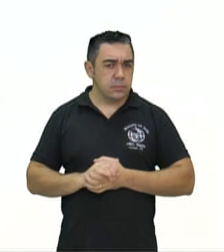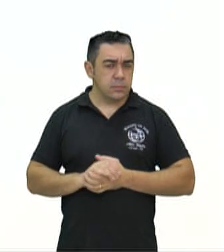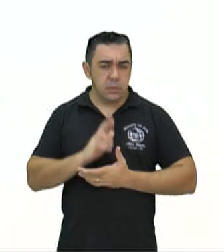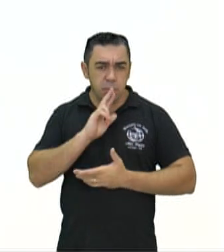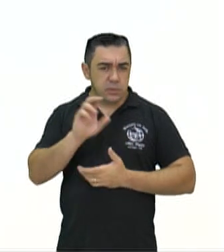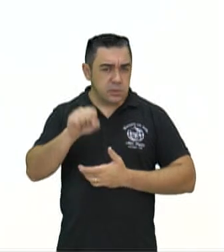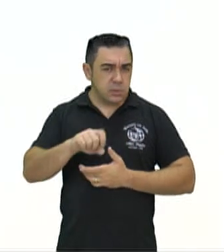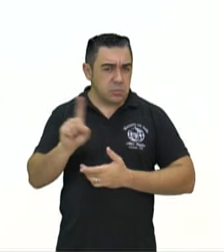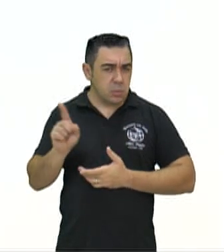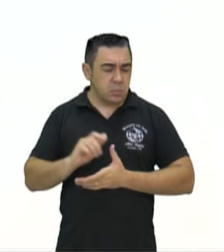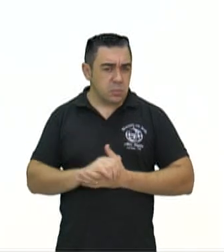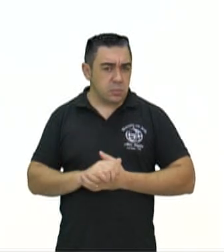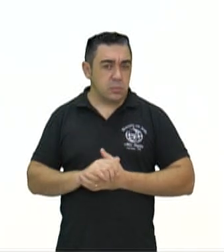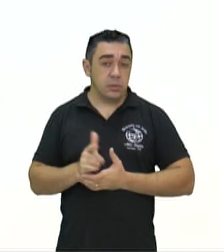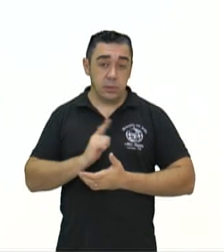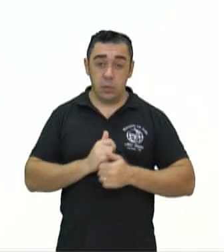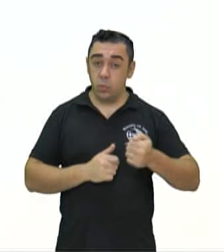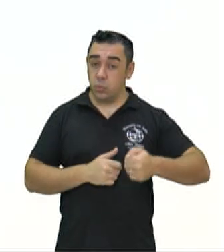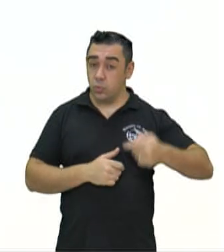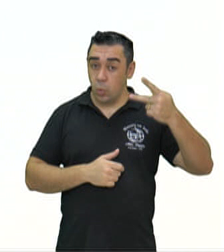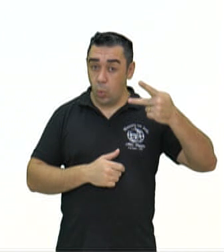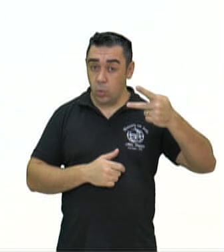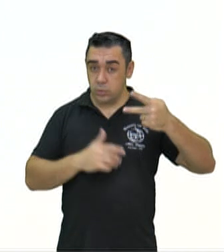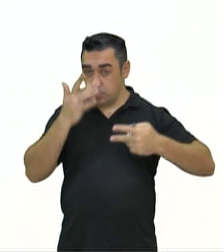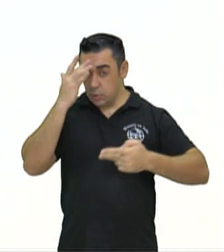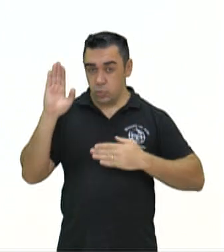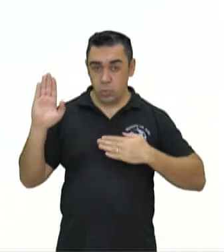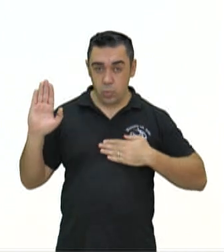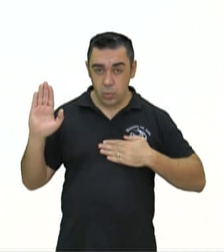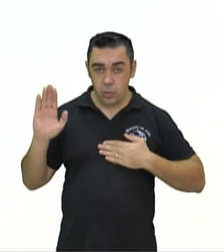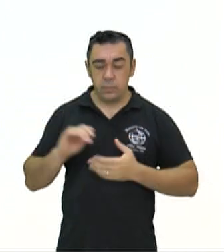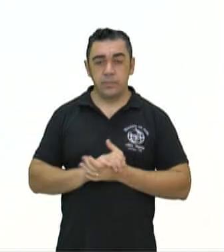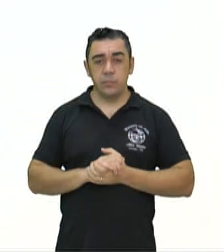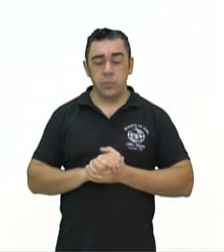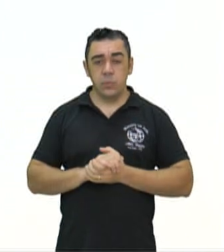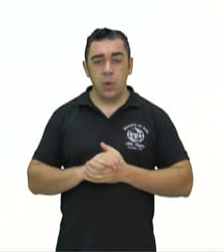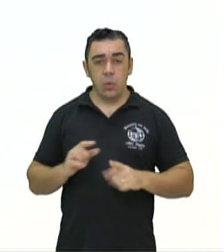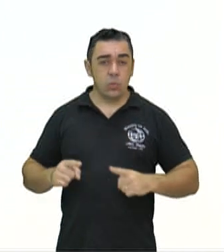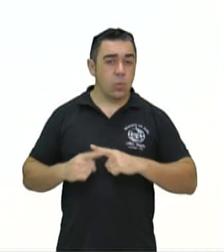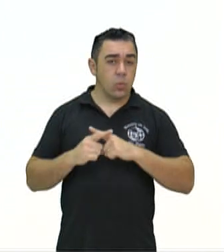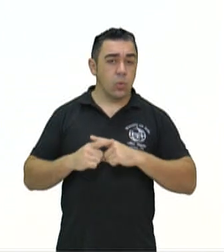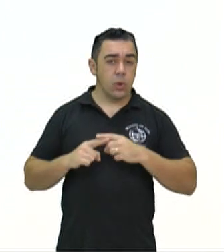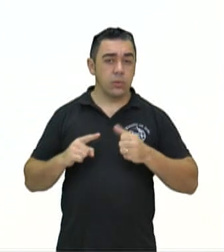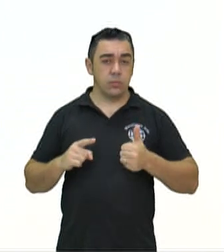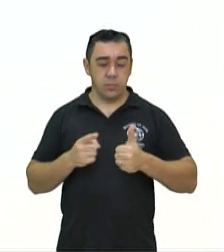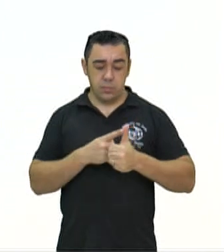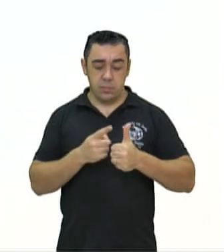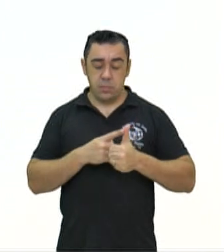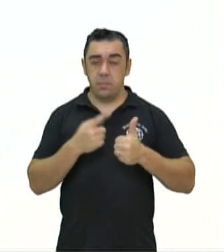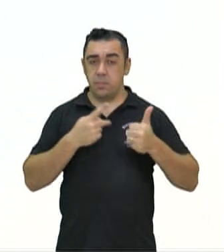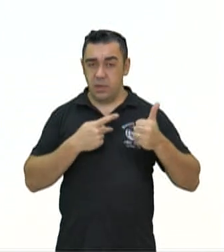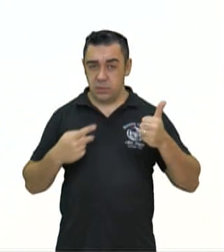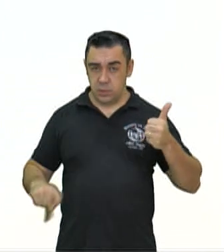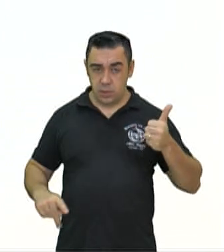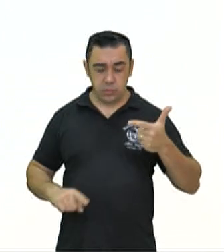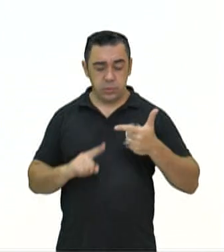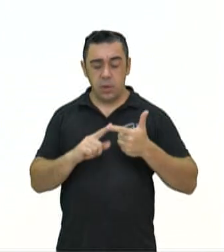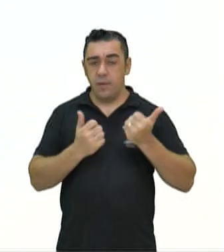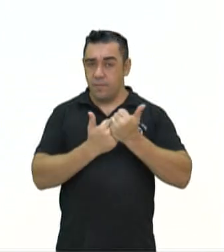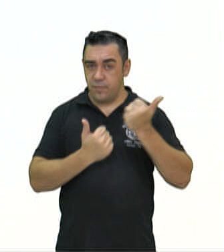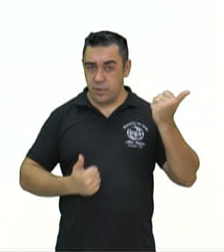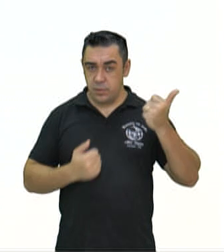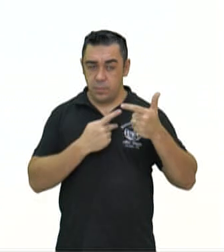não? Eu tenho 12 candidatos concorrendo a quantos cargos? Ao cargo de